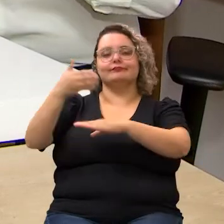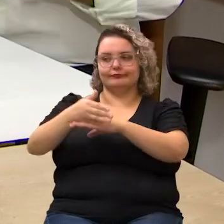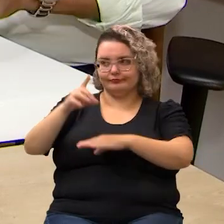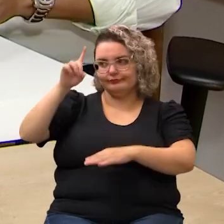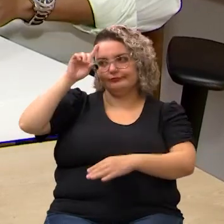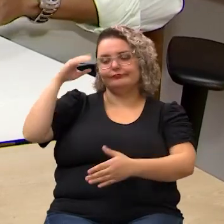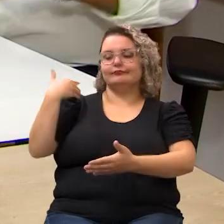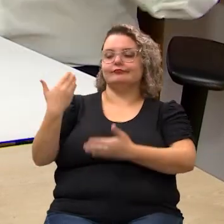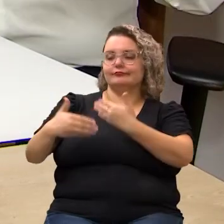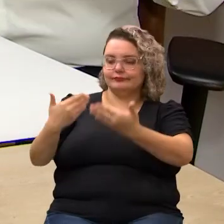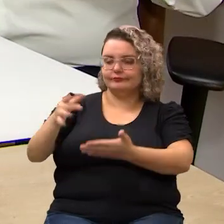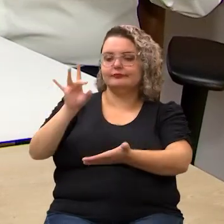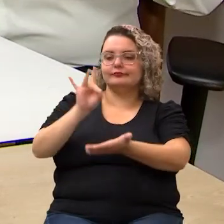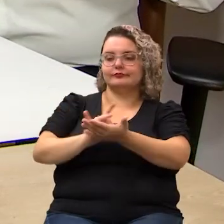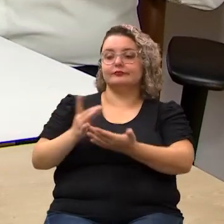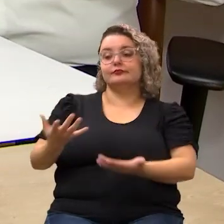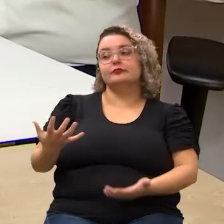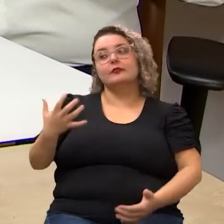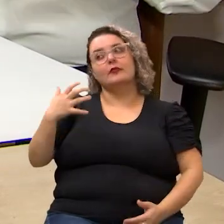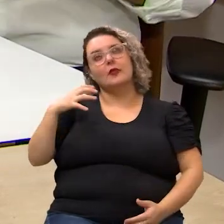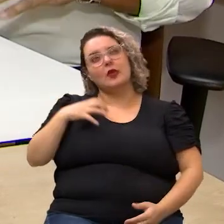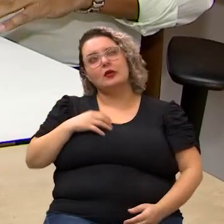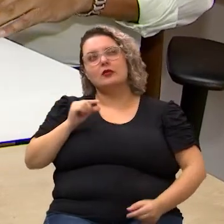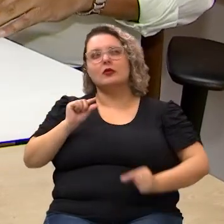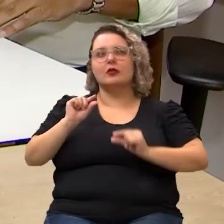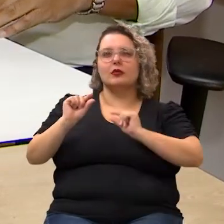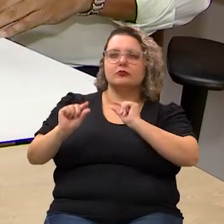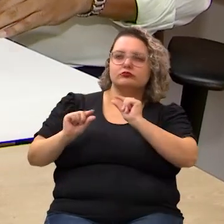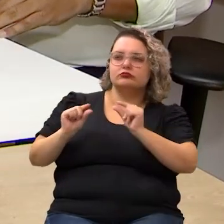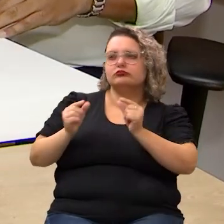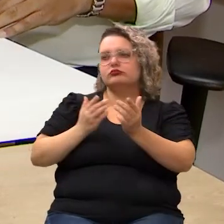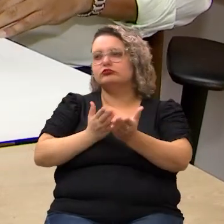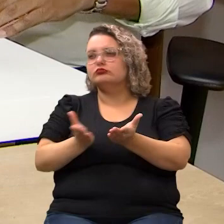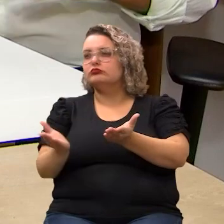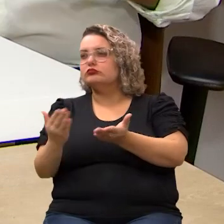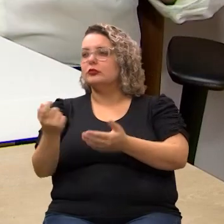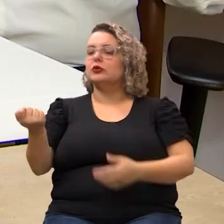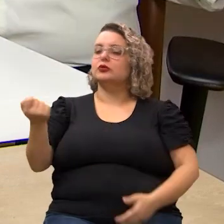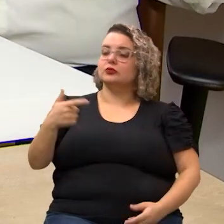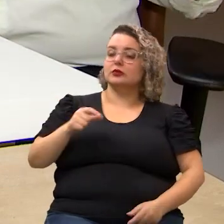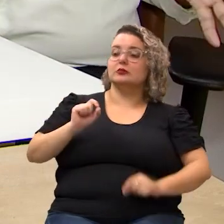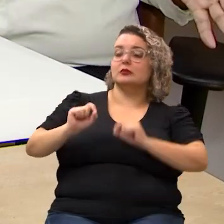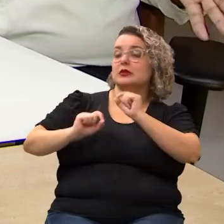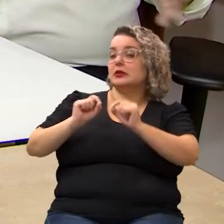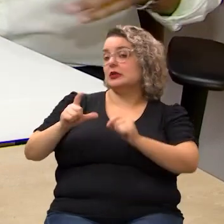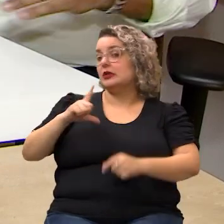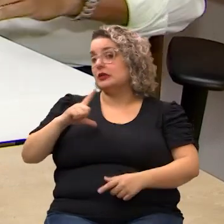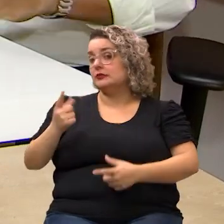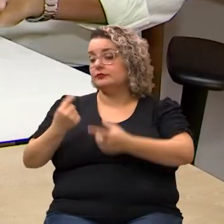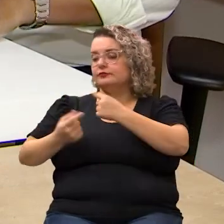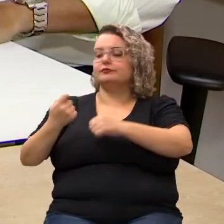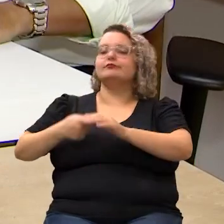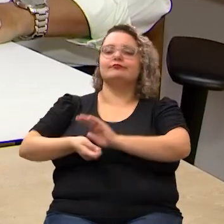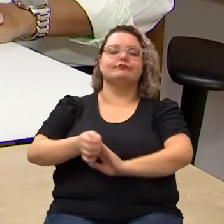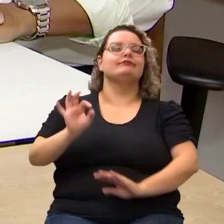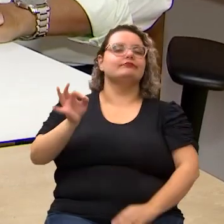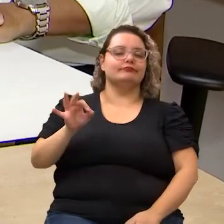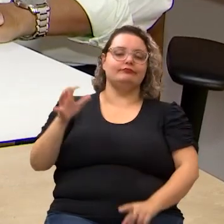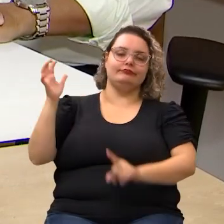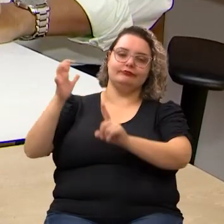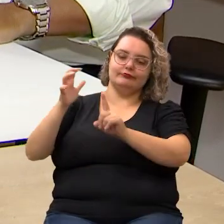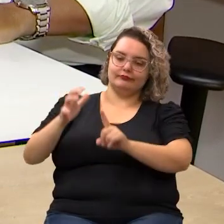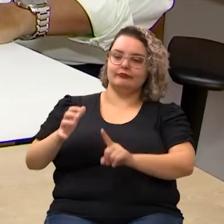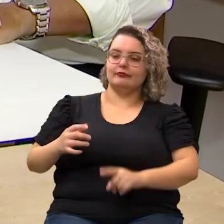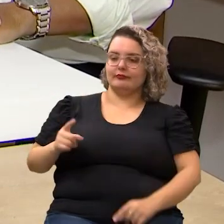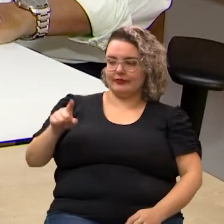da sua realidade sim, talvez de uma maneira um pouco mais indireta, né, do que para quem tem investimento, mas com certeza o impacto